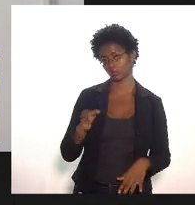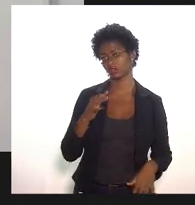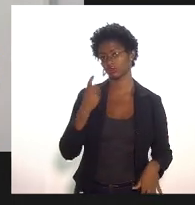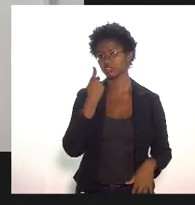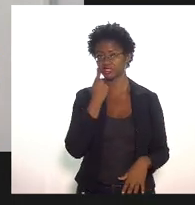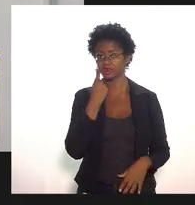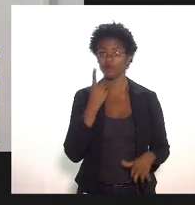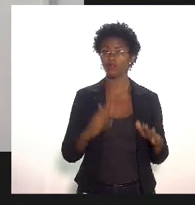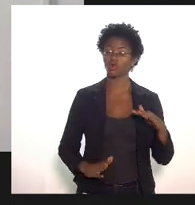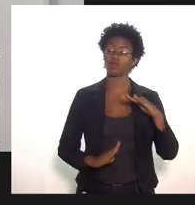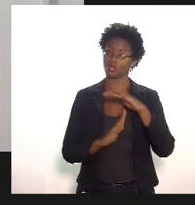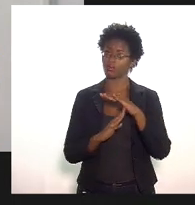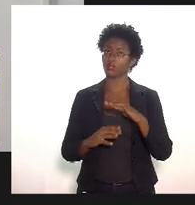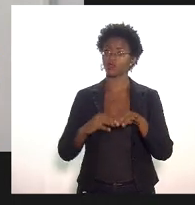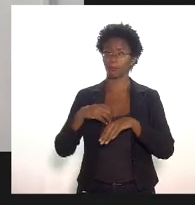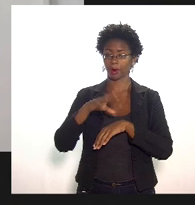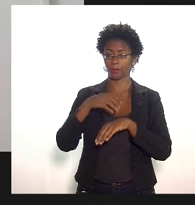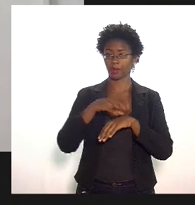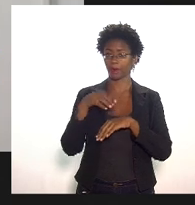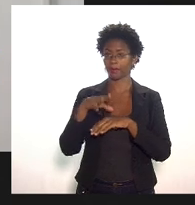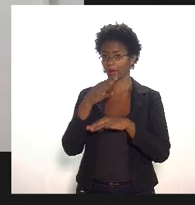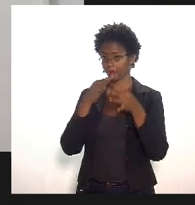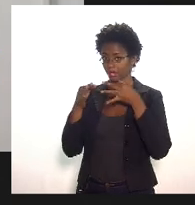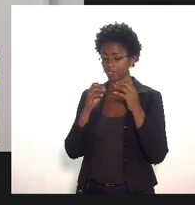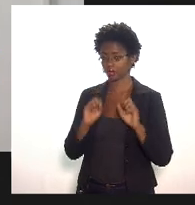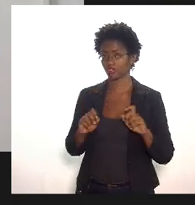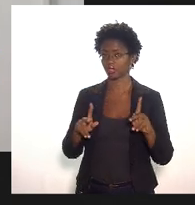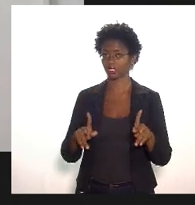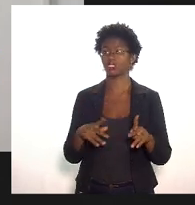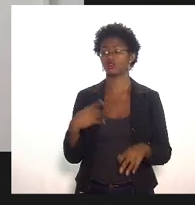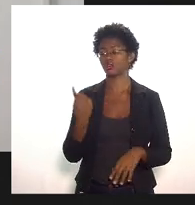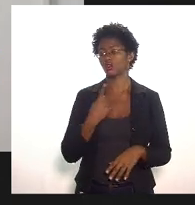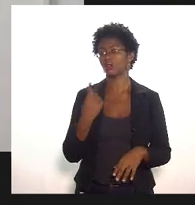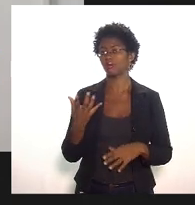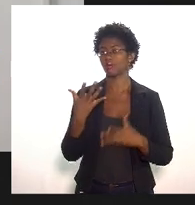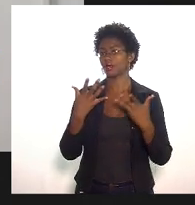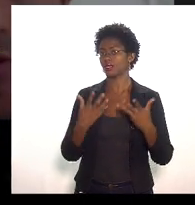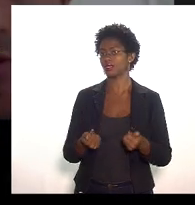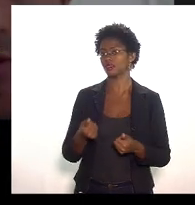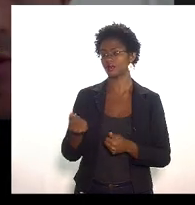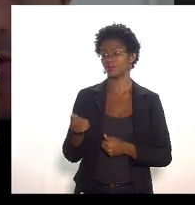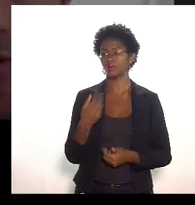bom? Sexta-feira para todo mundo. A gente está recebendo